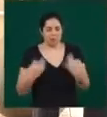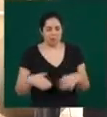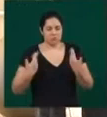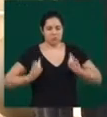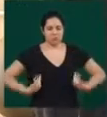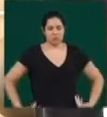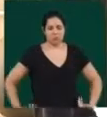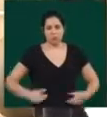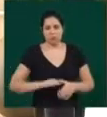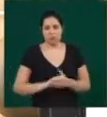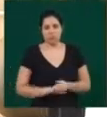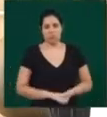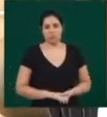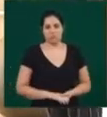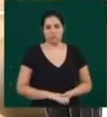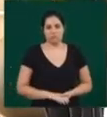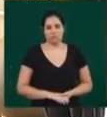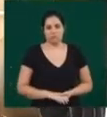aí depois o corpo inteiro.